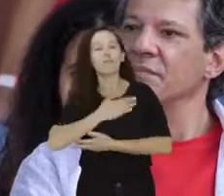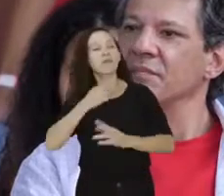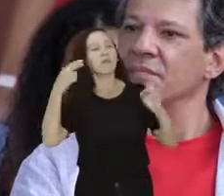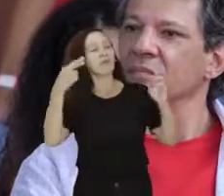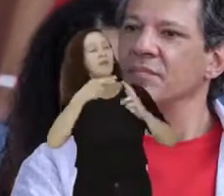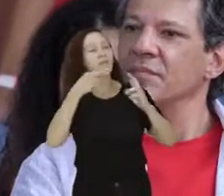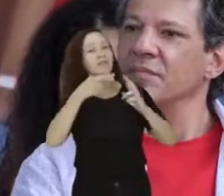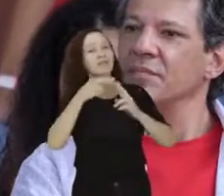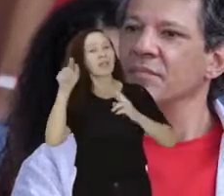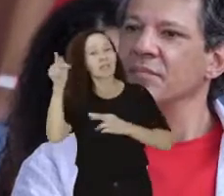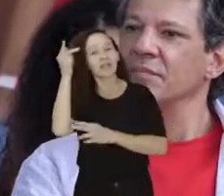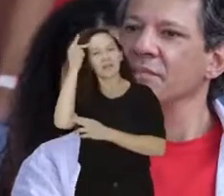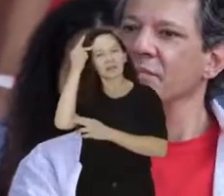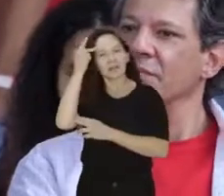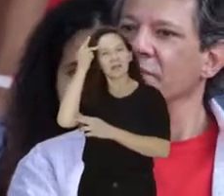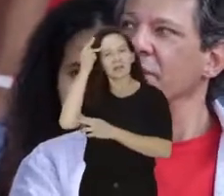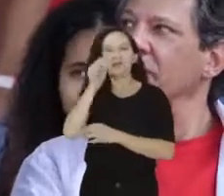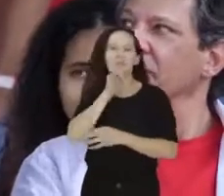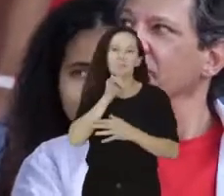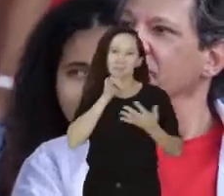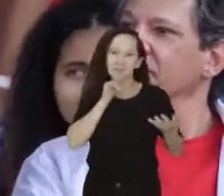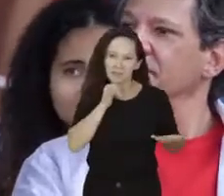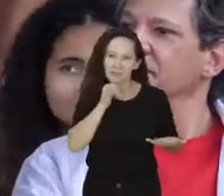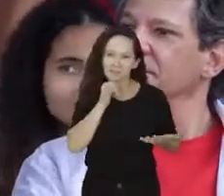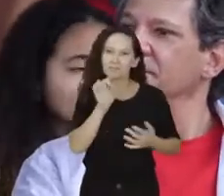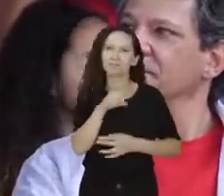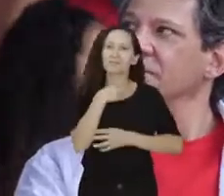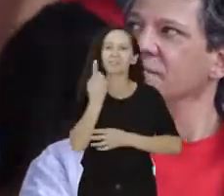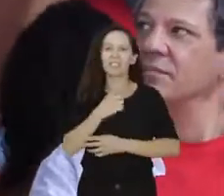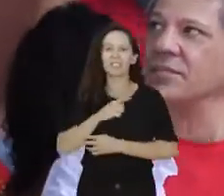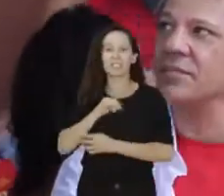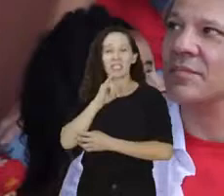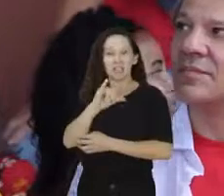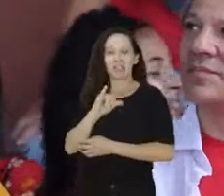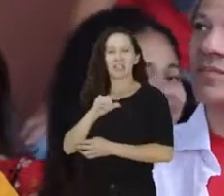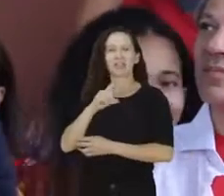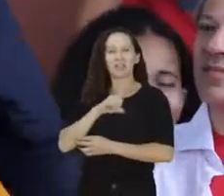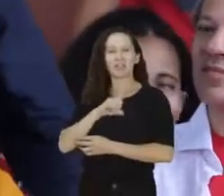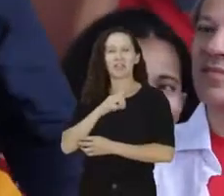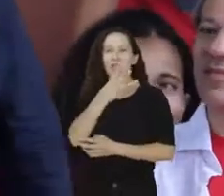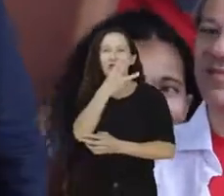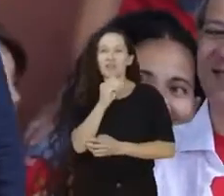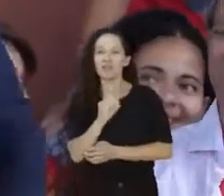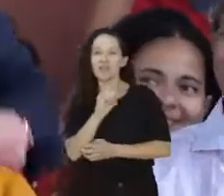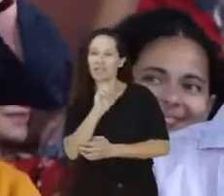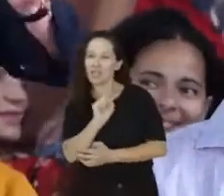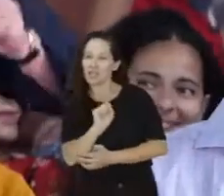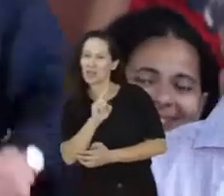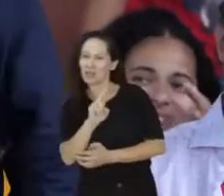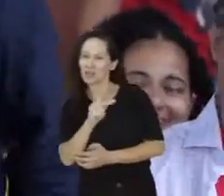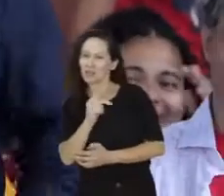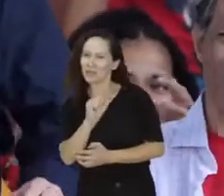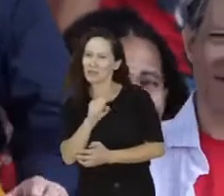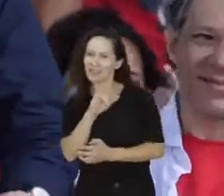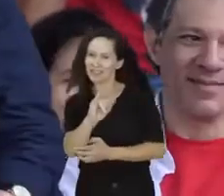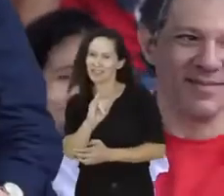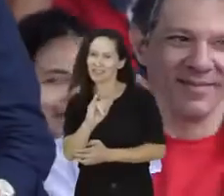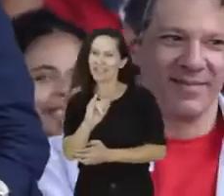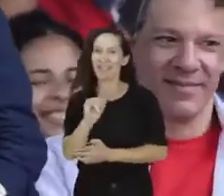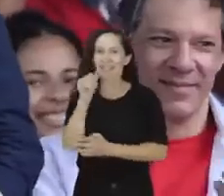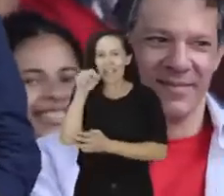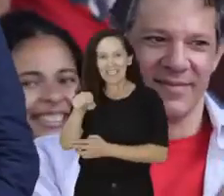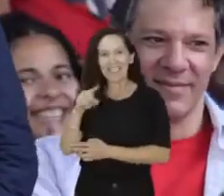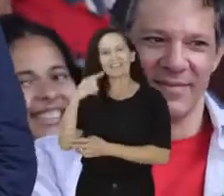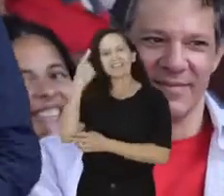Paulo. Se a gente tivesse uns 30 Suplicy lá, certamente a Câmara seria muito melhor do que